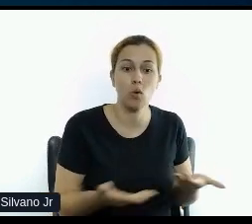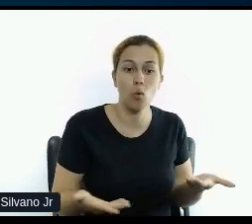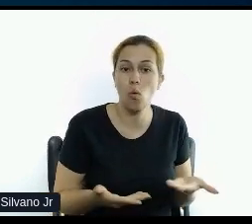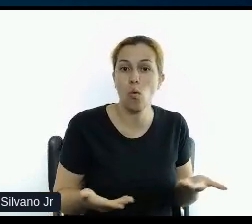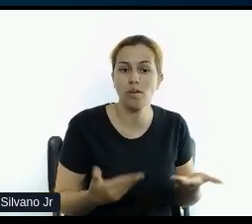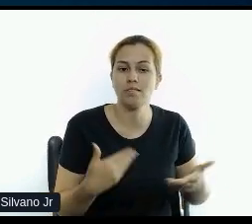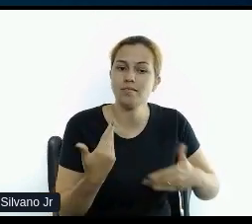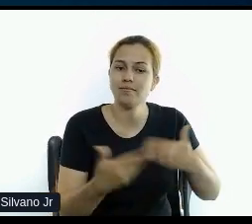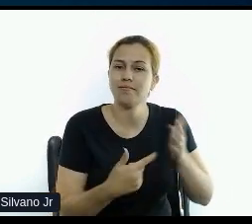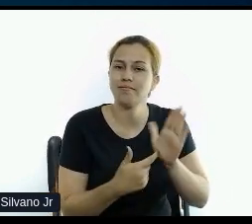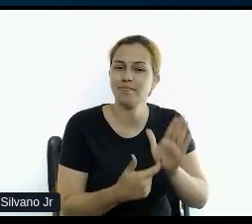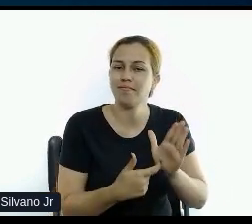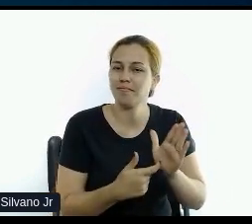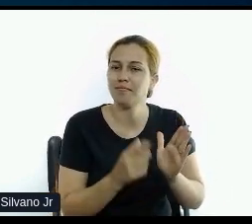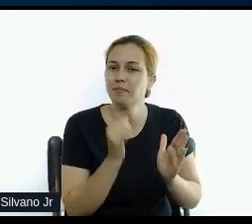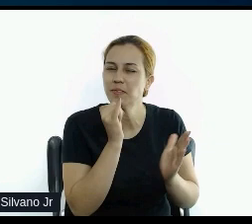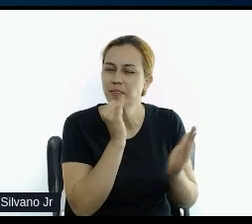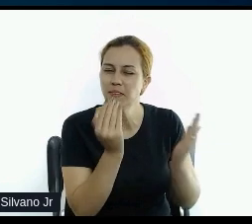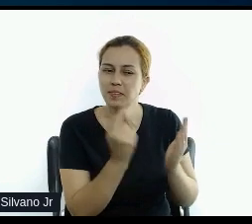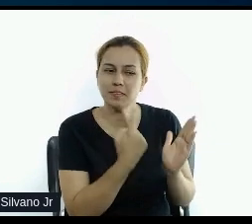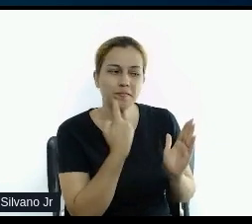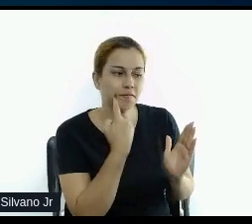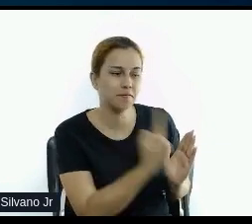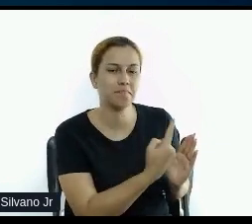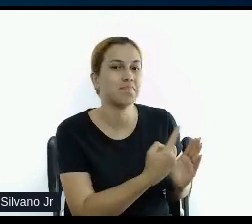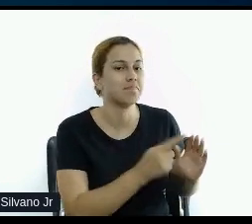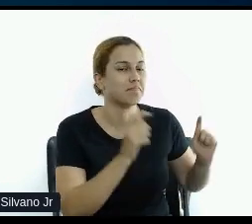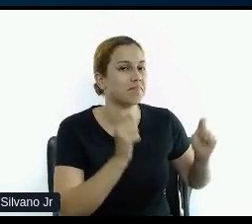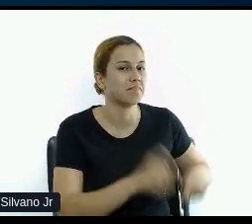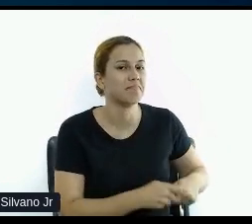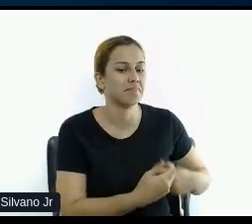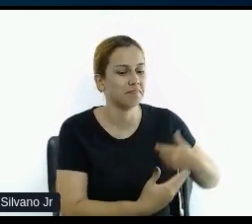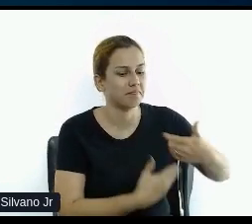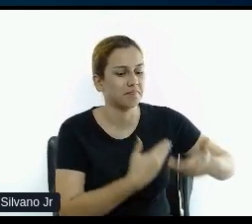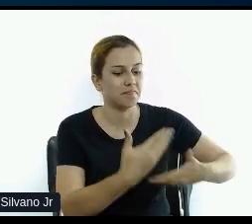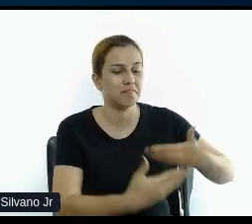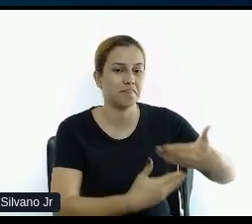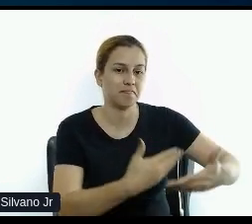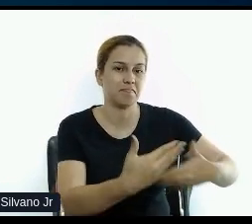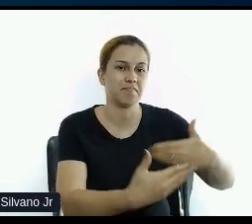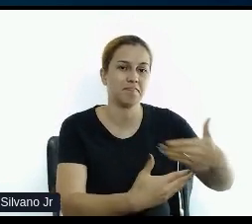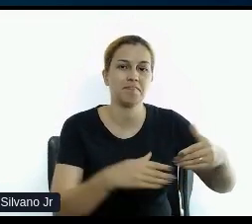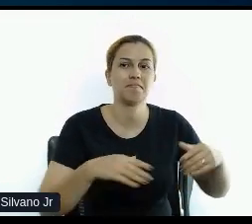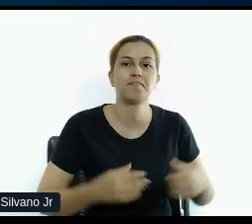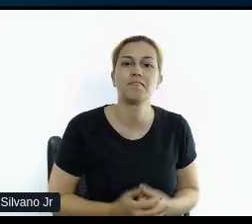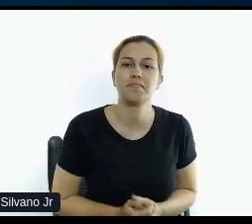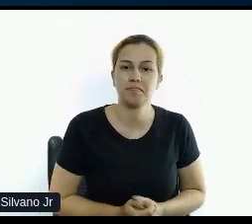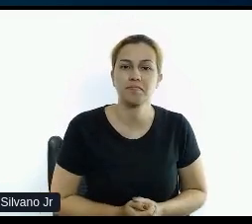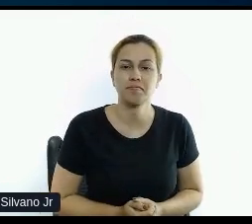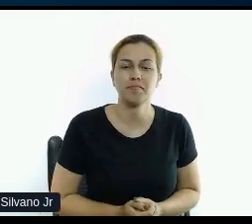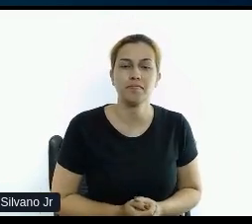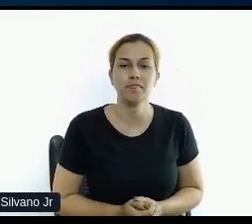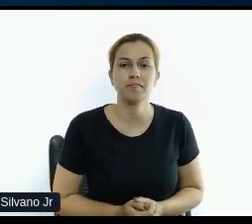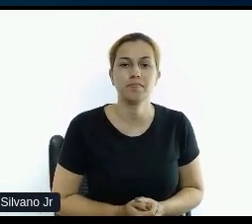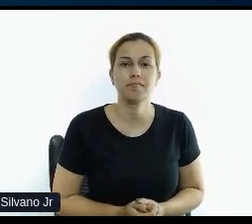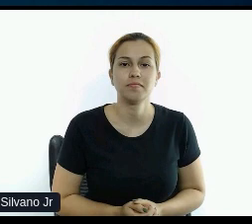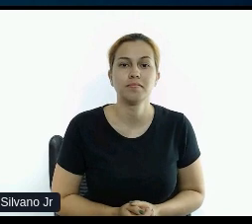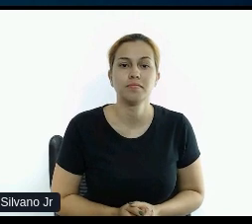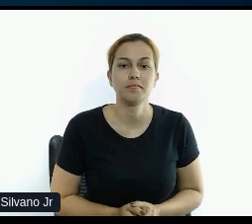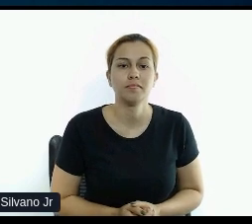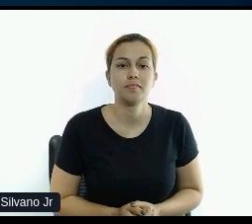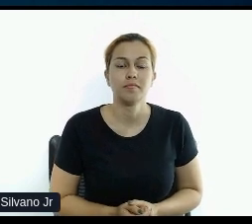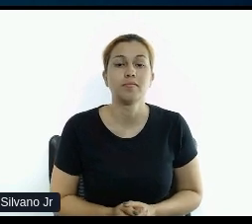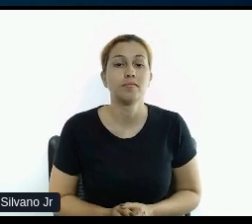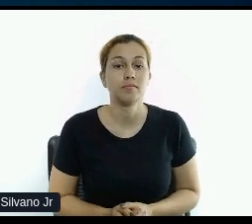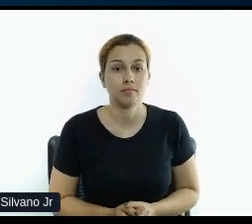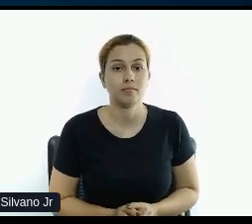alguns exemplos práticos para vocês, né, de como a gente consegue tá fazendo esse tipo de solução. Então,